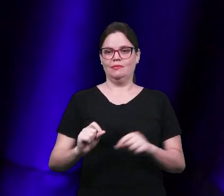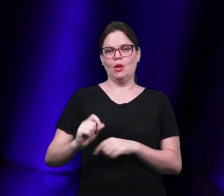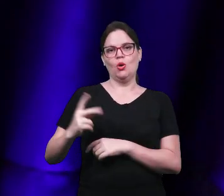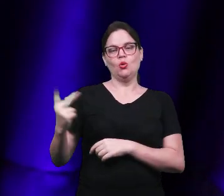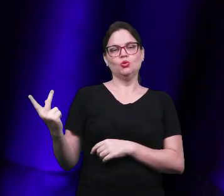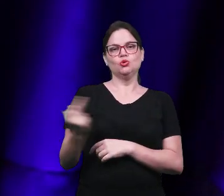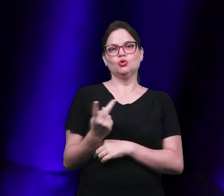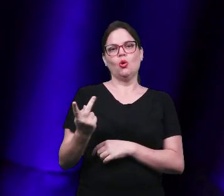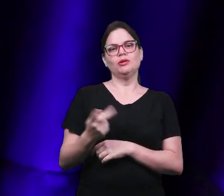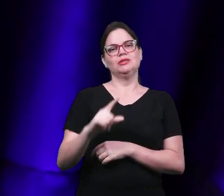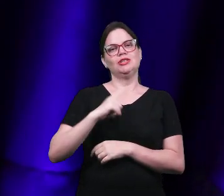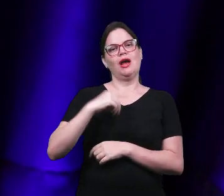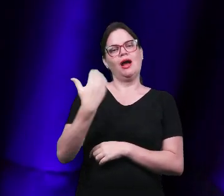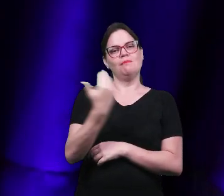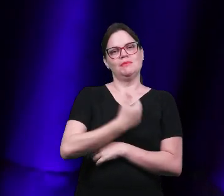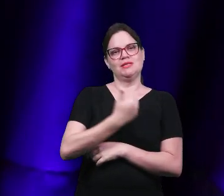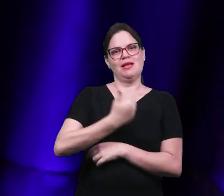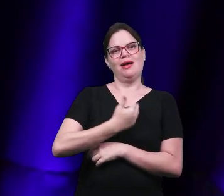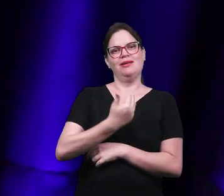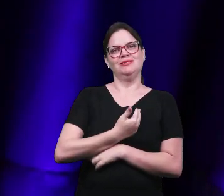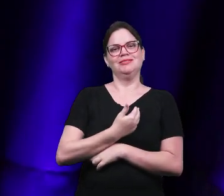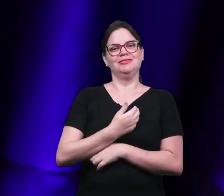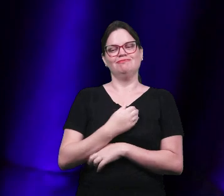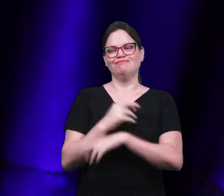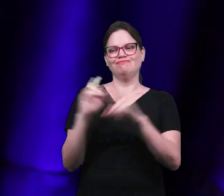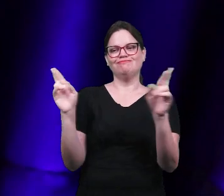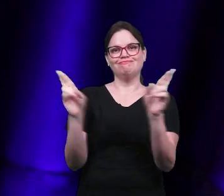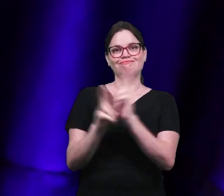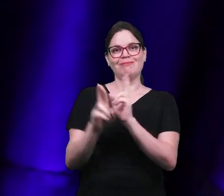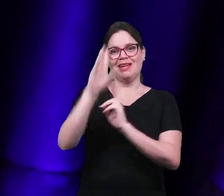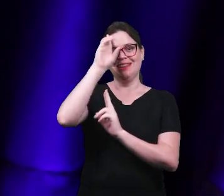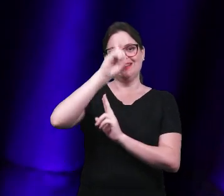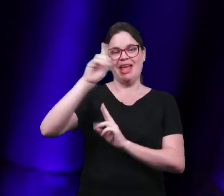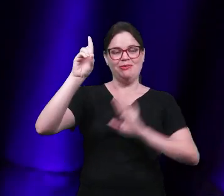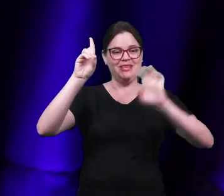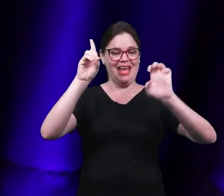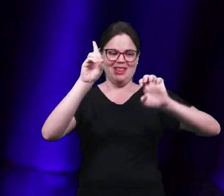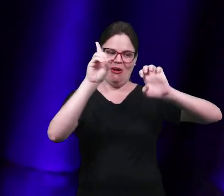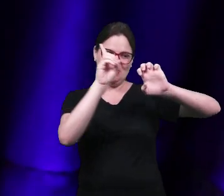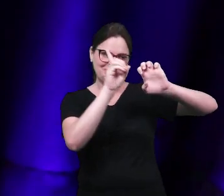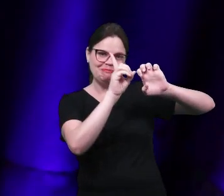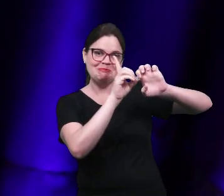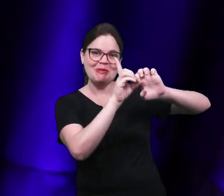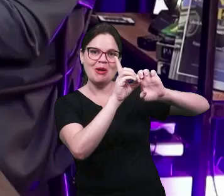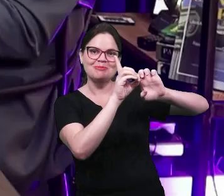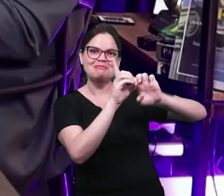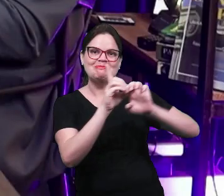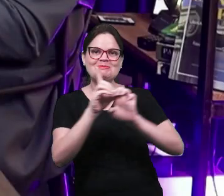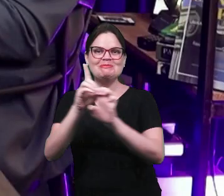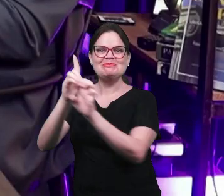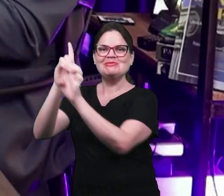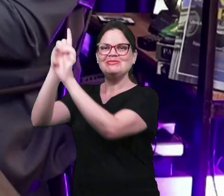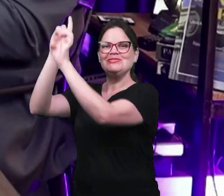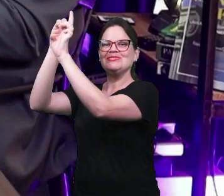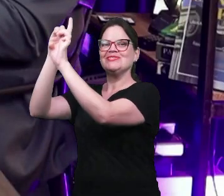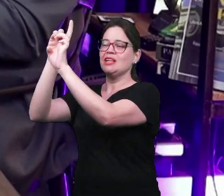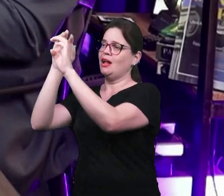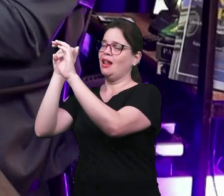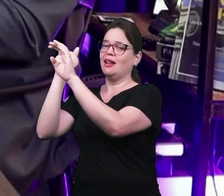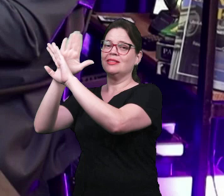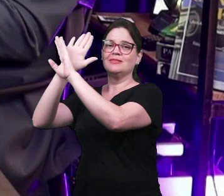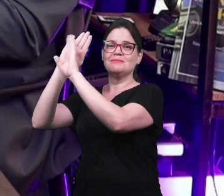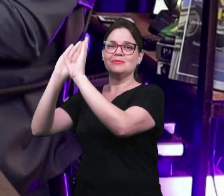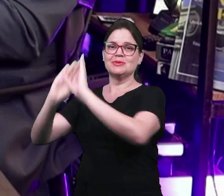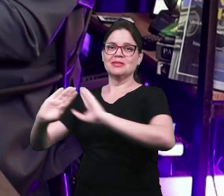relacionamento, desta amizade, de andar, não se viu mais. Deus o tomou para si. Então, quer dizer, Deus tirou